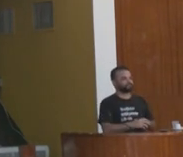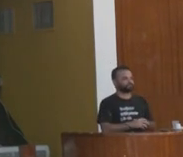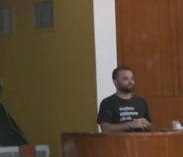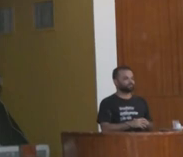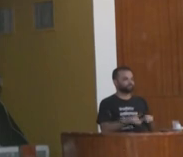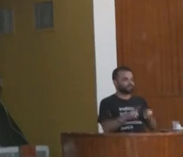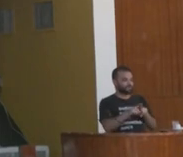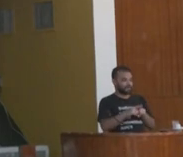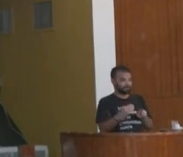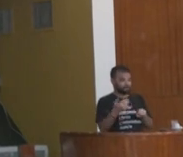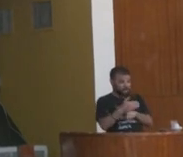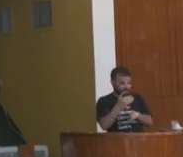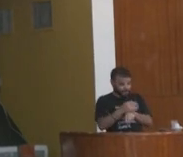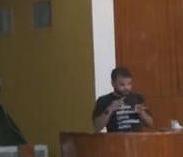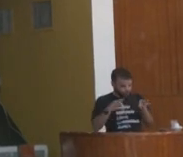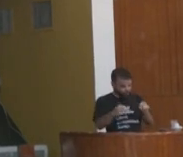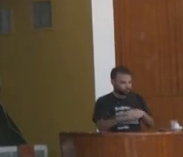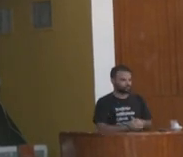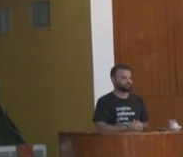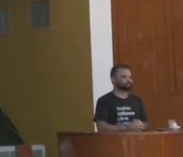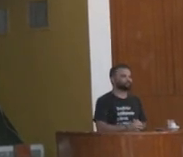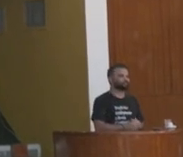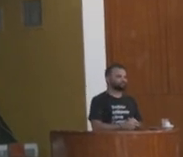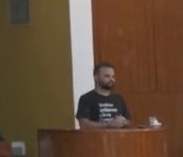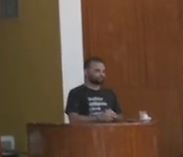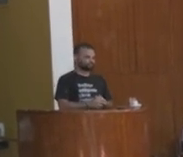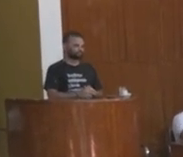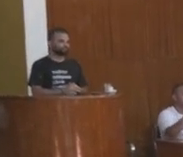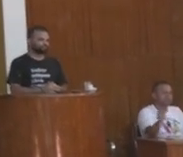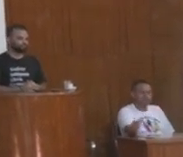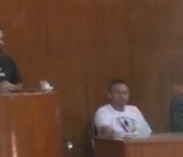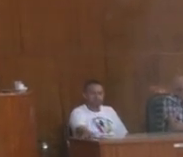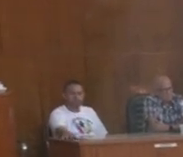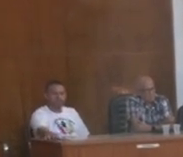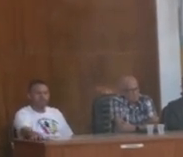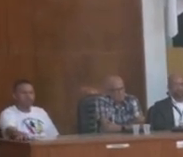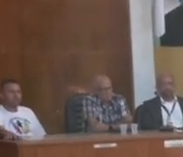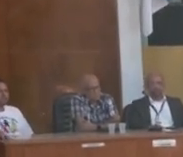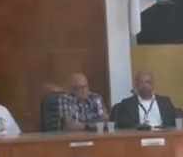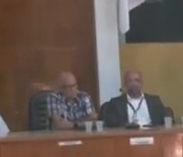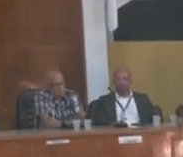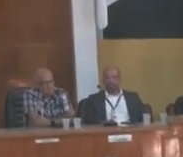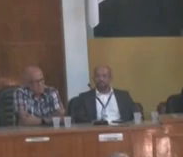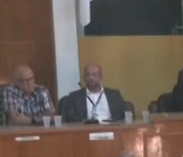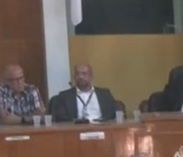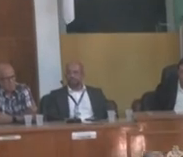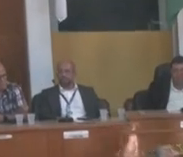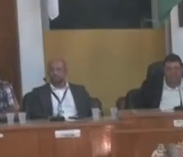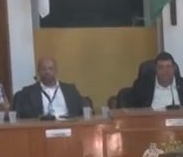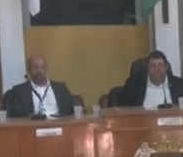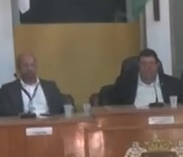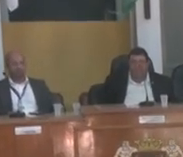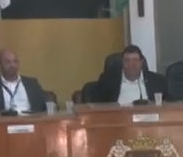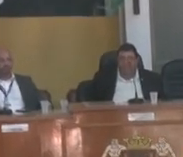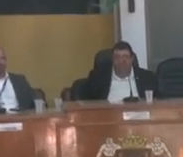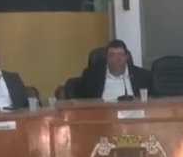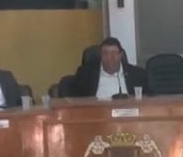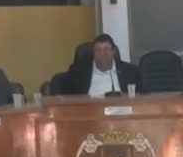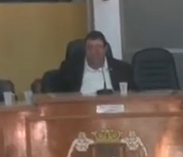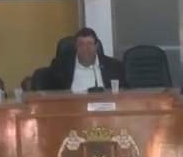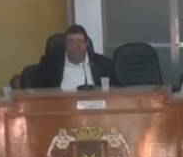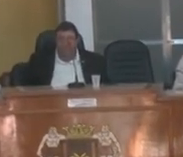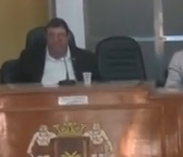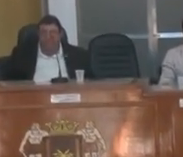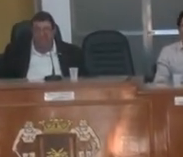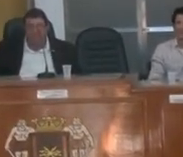pouco sobre a temática. Esse currículo dá até um pouco de medo, né? Porque,